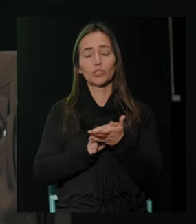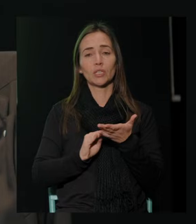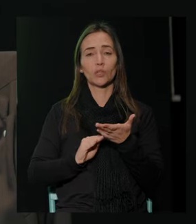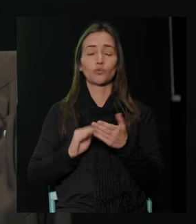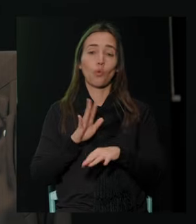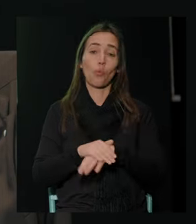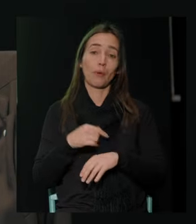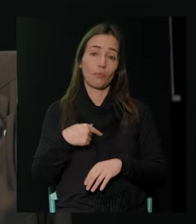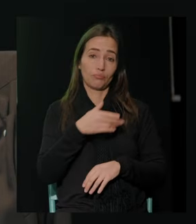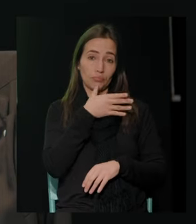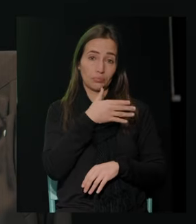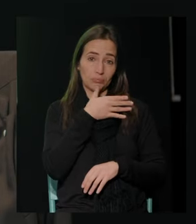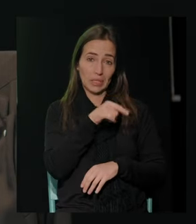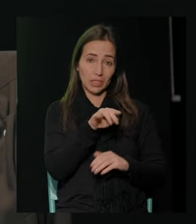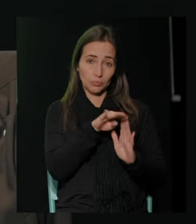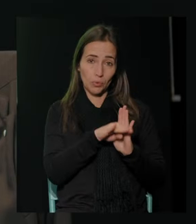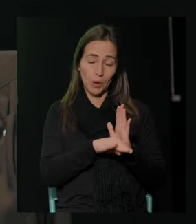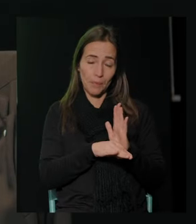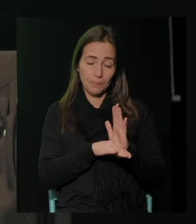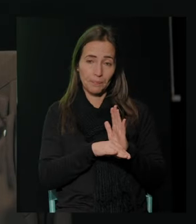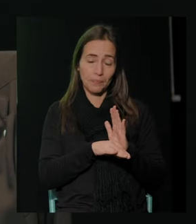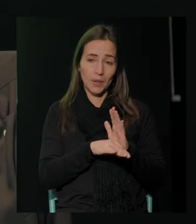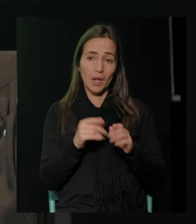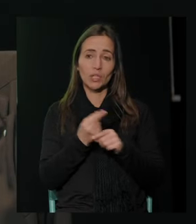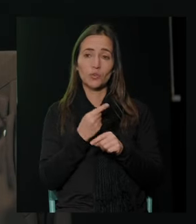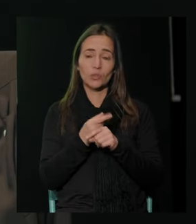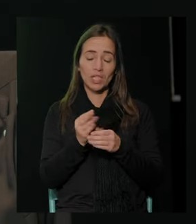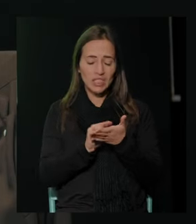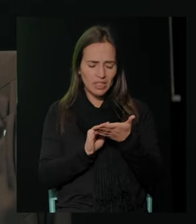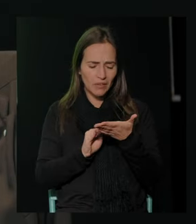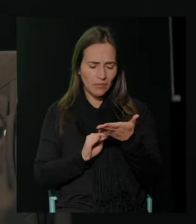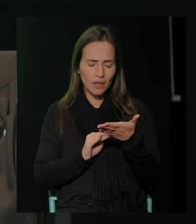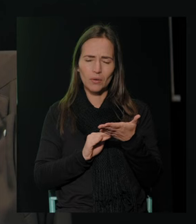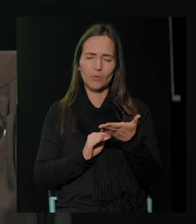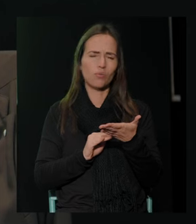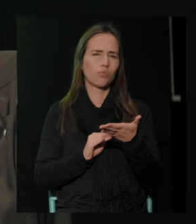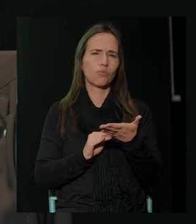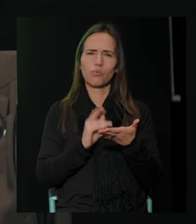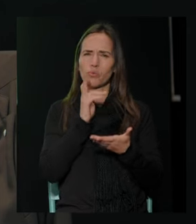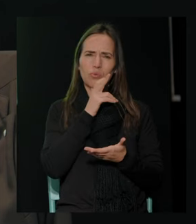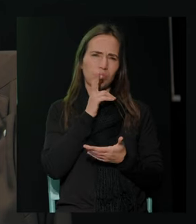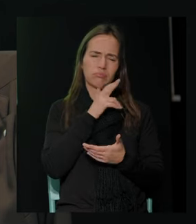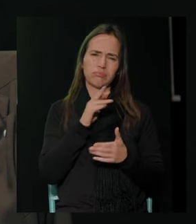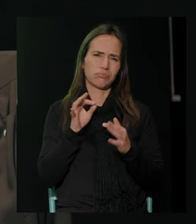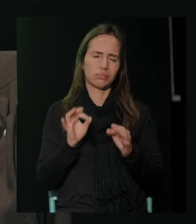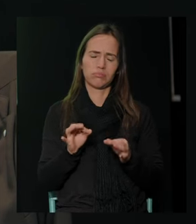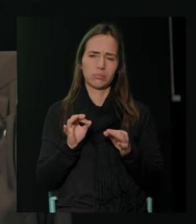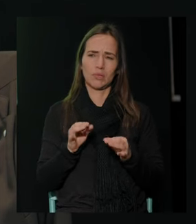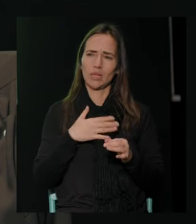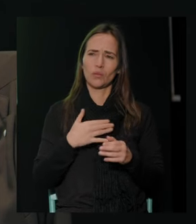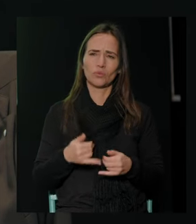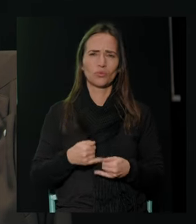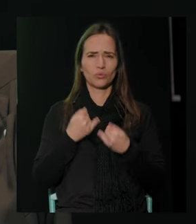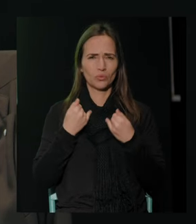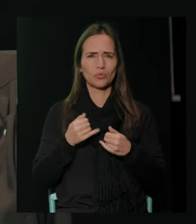minha intervenção, e as coisas que se escreveram são absolutamente grotescas e assustadoras,